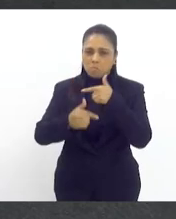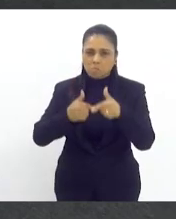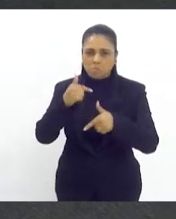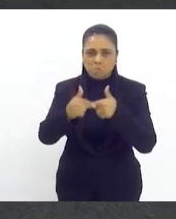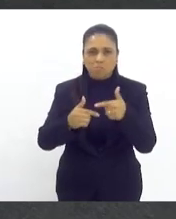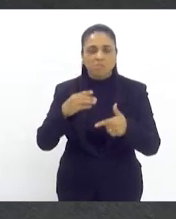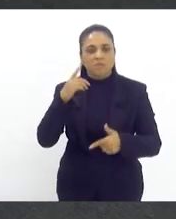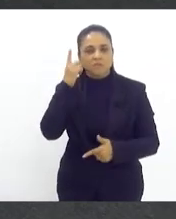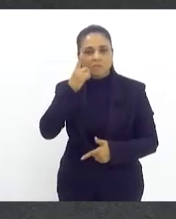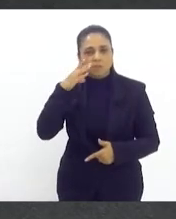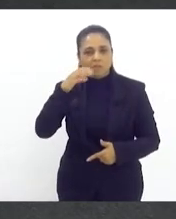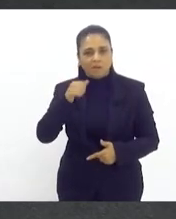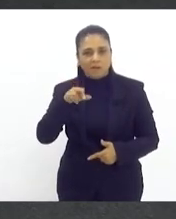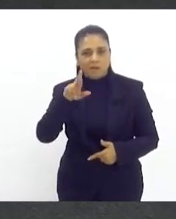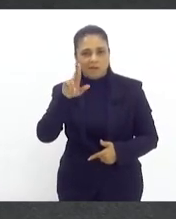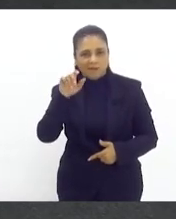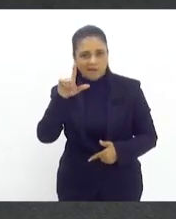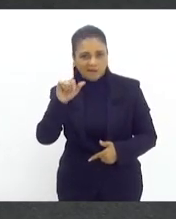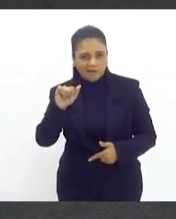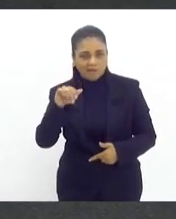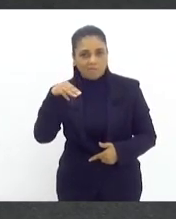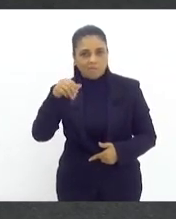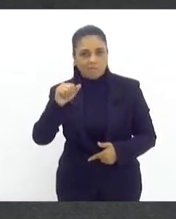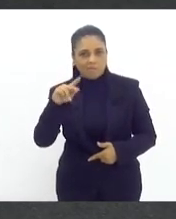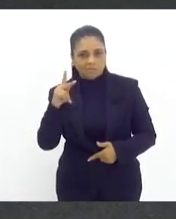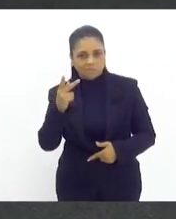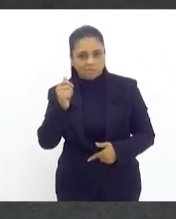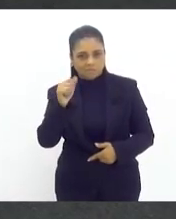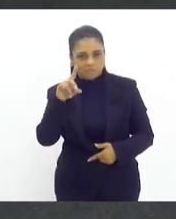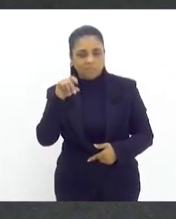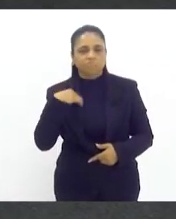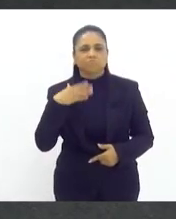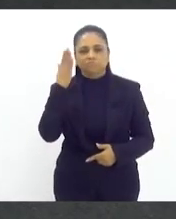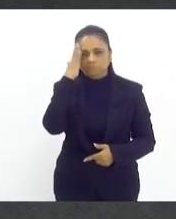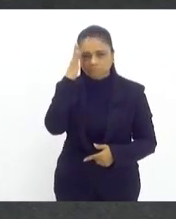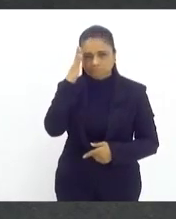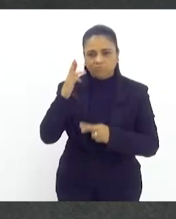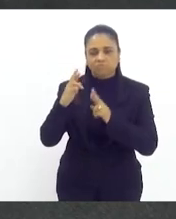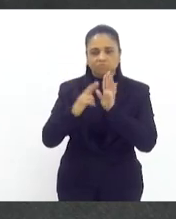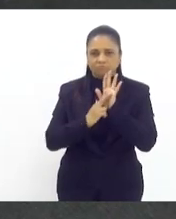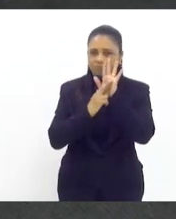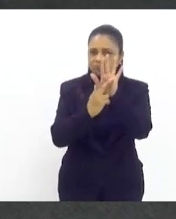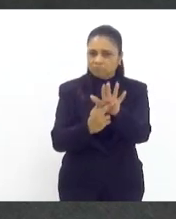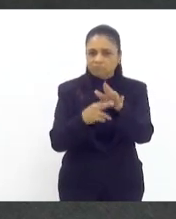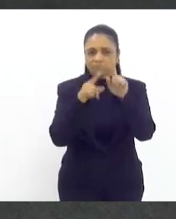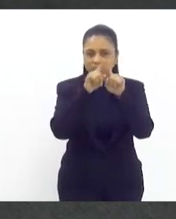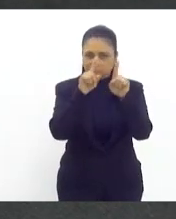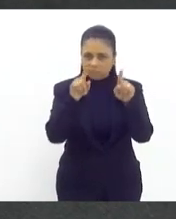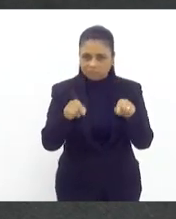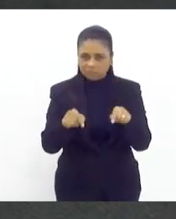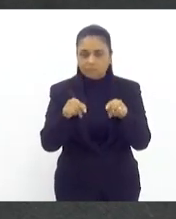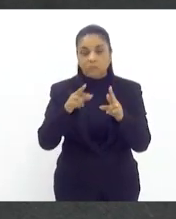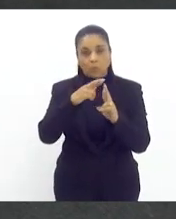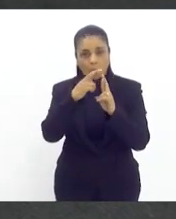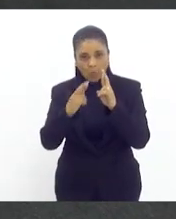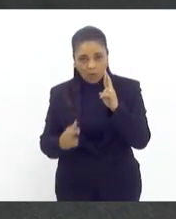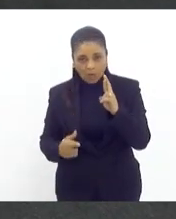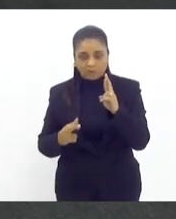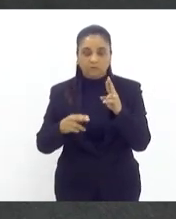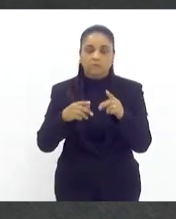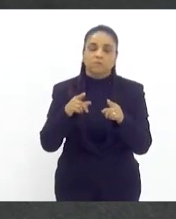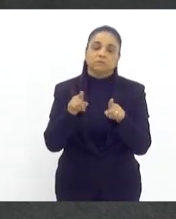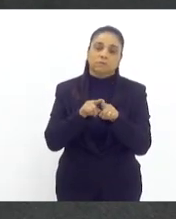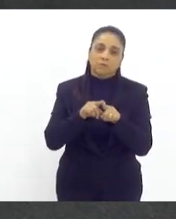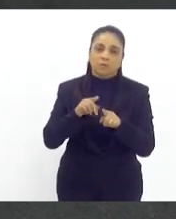Carla Machado a gente sabe que os representantes dos servidores da UERJ e da